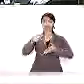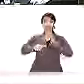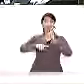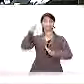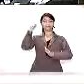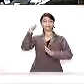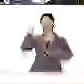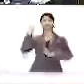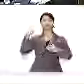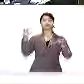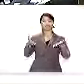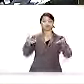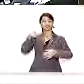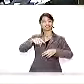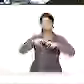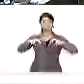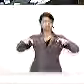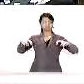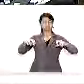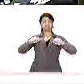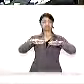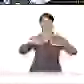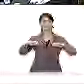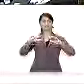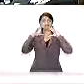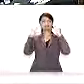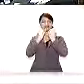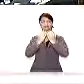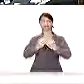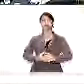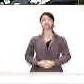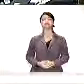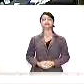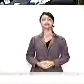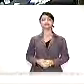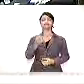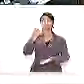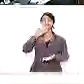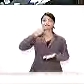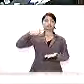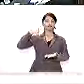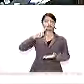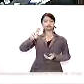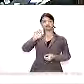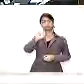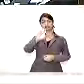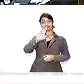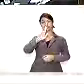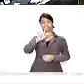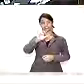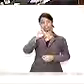estreia hoje aqui na nossa sessão de câmara eh Dr Sérgio nosso diretor geral